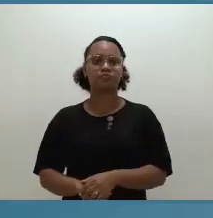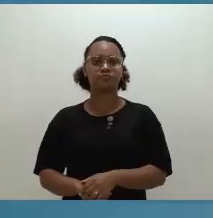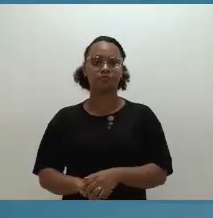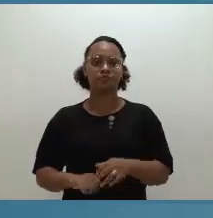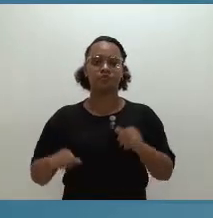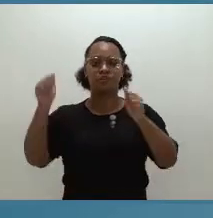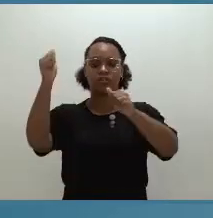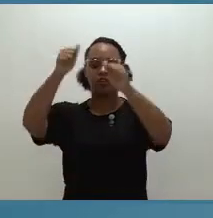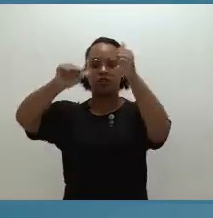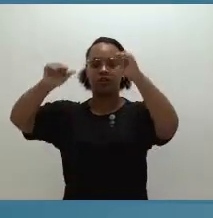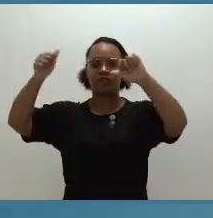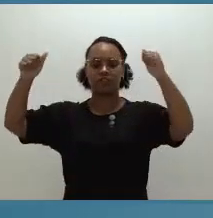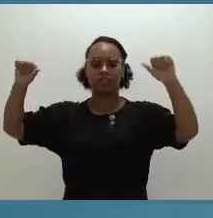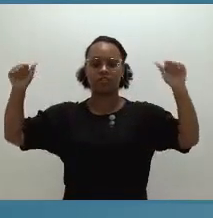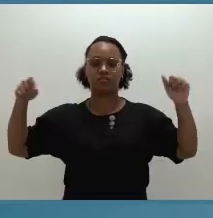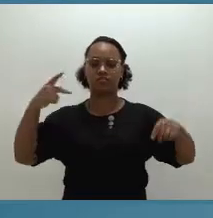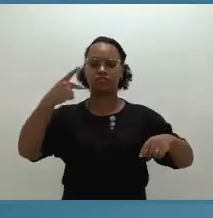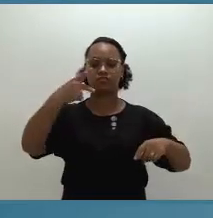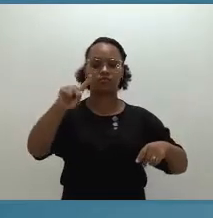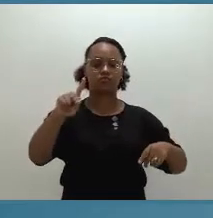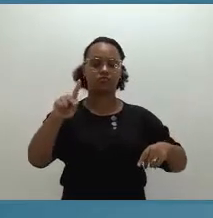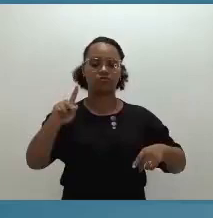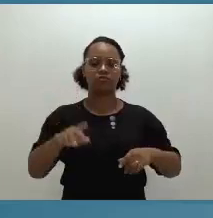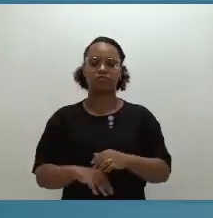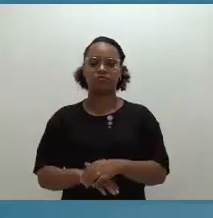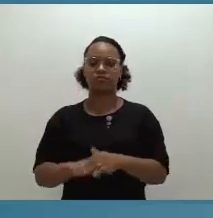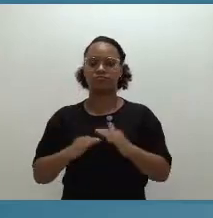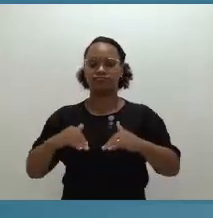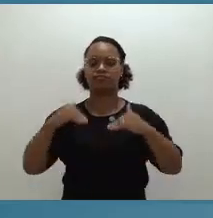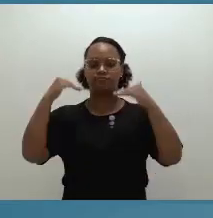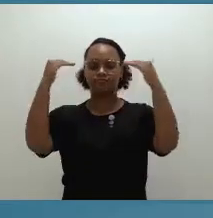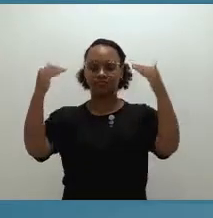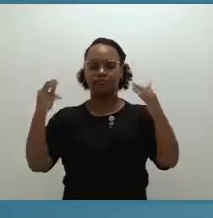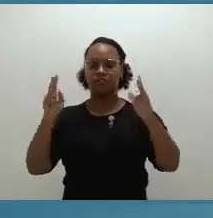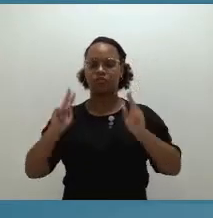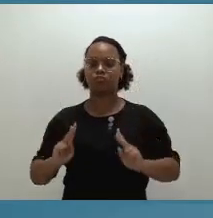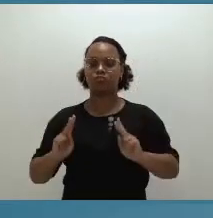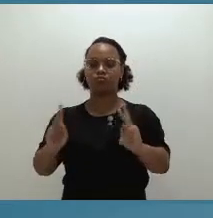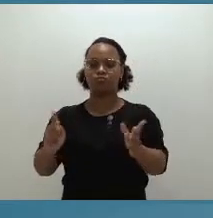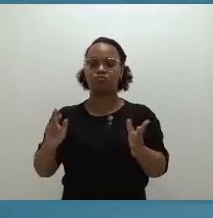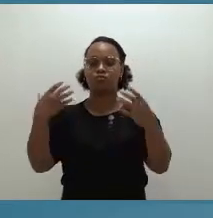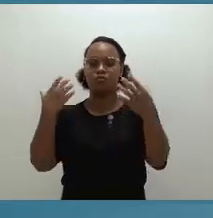avaliação de Vossas Excelências à prorrogação do presente concurso.